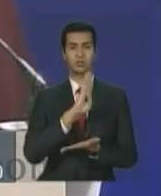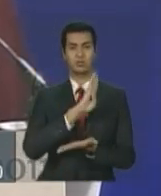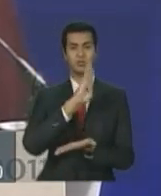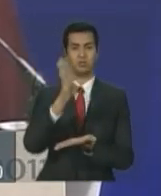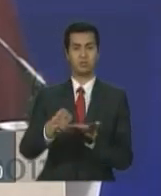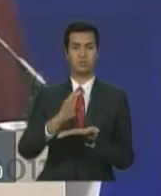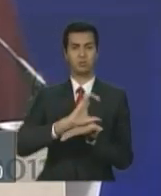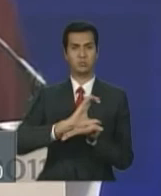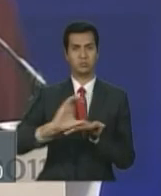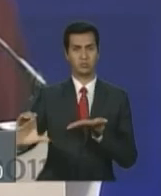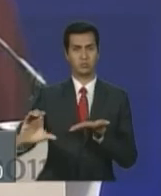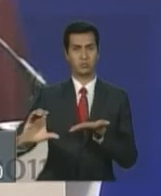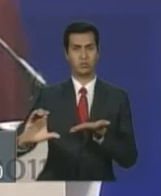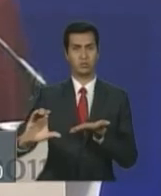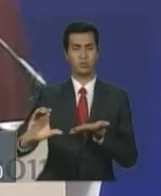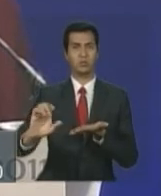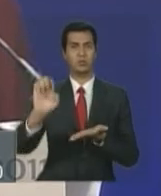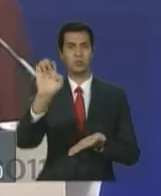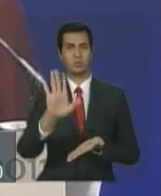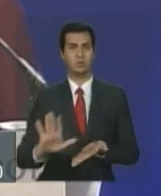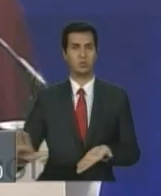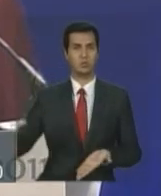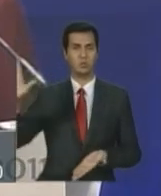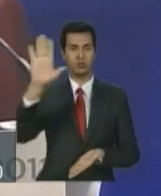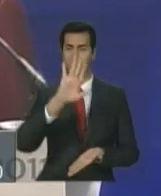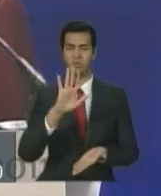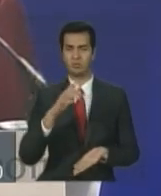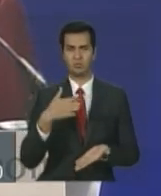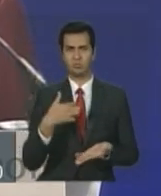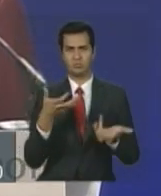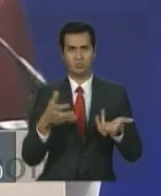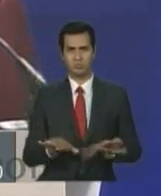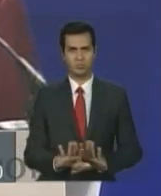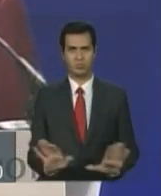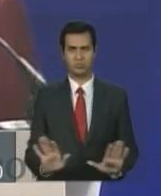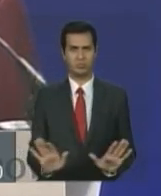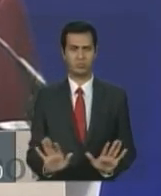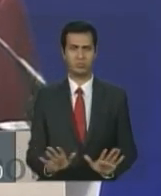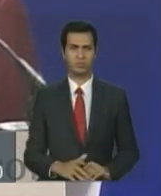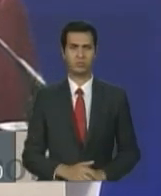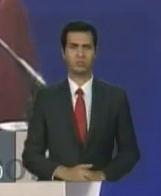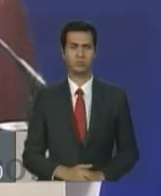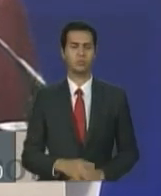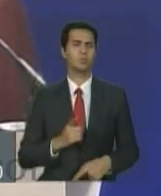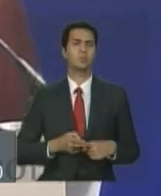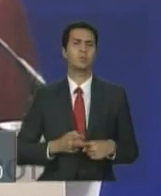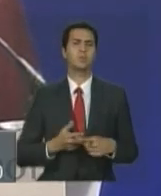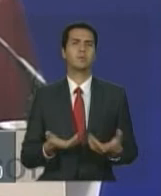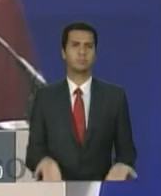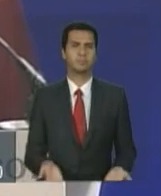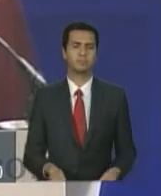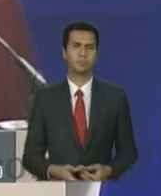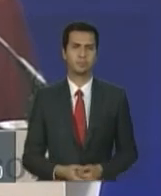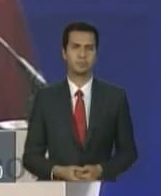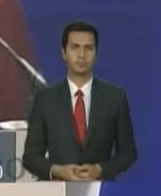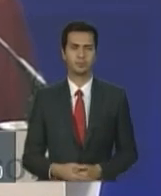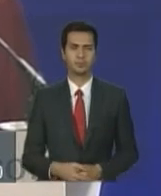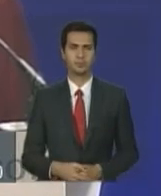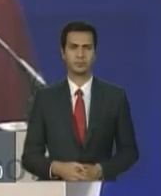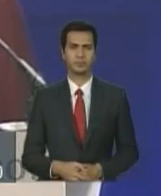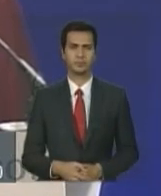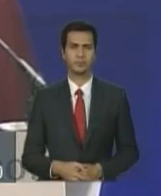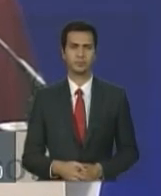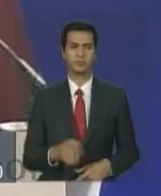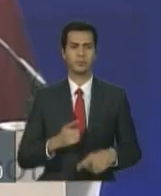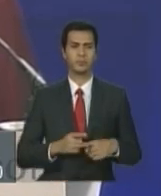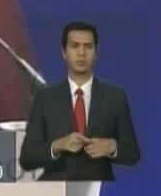direta para o Fundo de Estabilização Europeu. Por que que eu não tenho? Porque nem eles